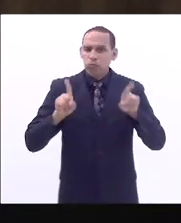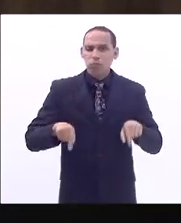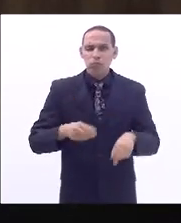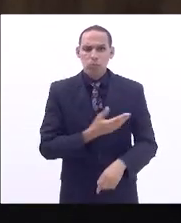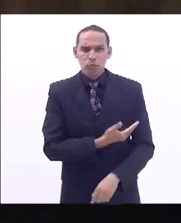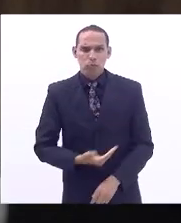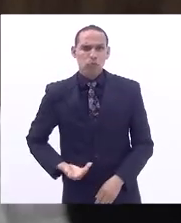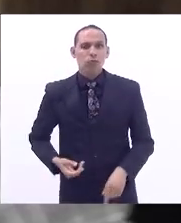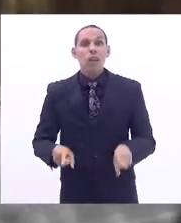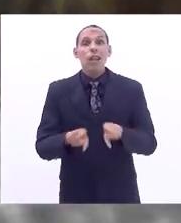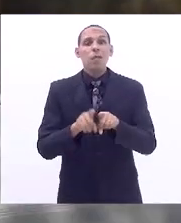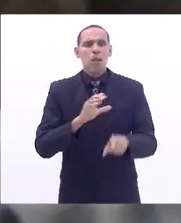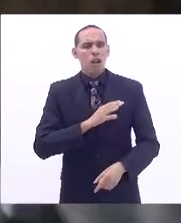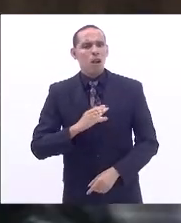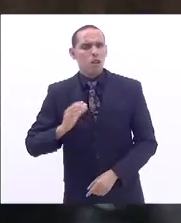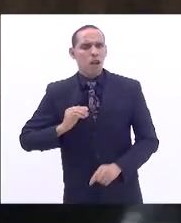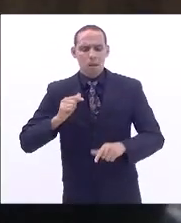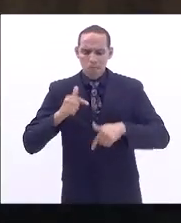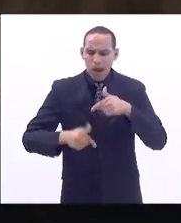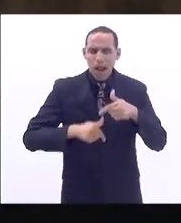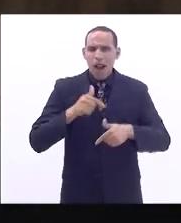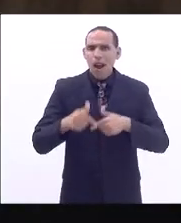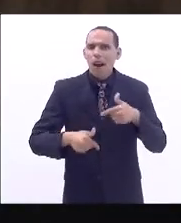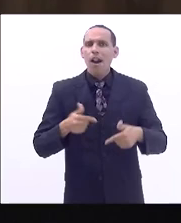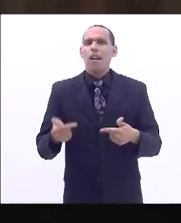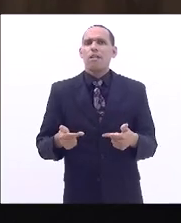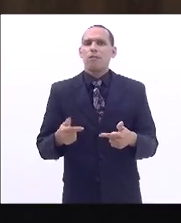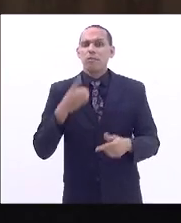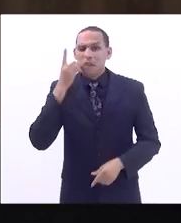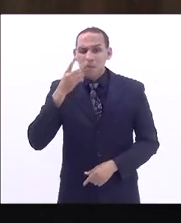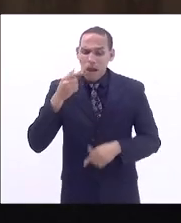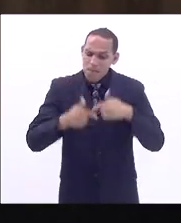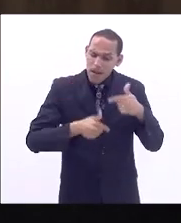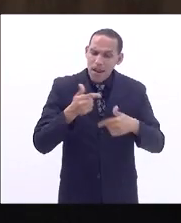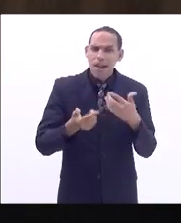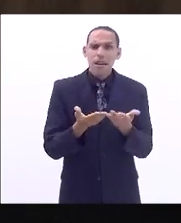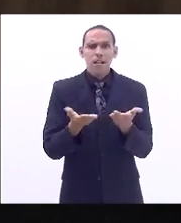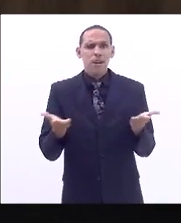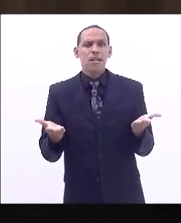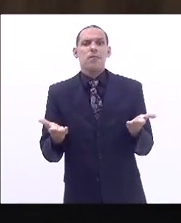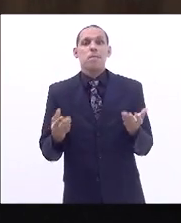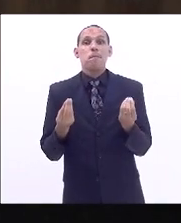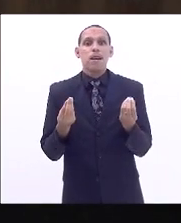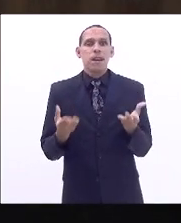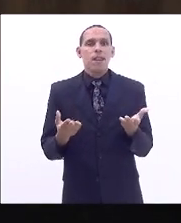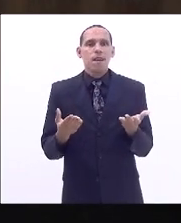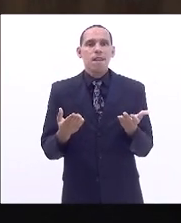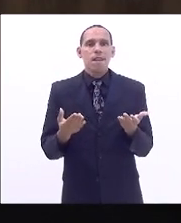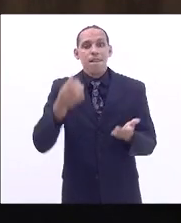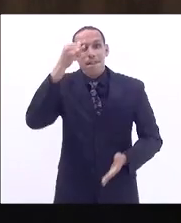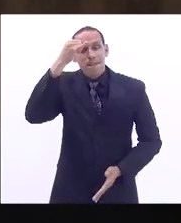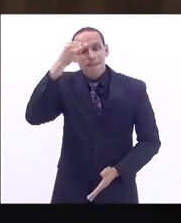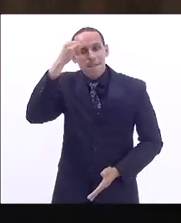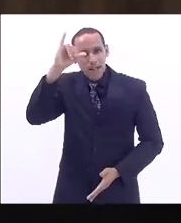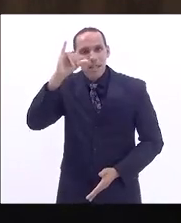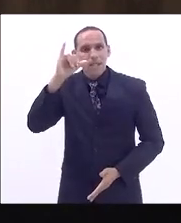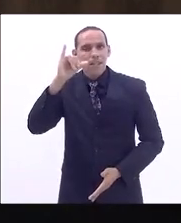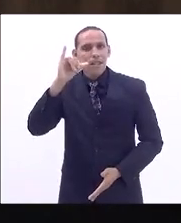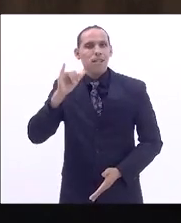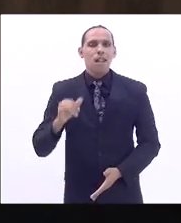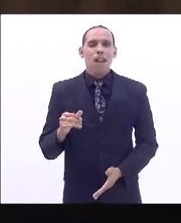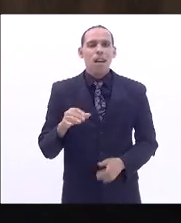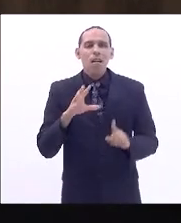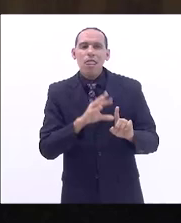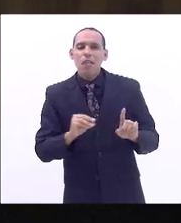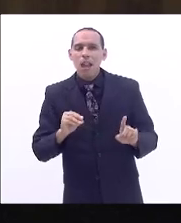comissão do trabalho que tem deputados atuantes para que a gente não permita que esse assédio